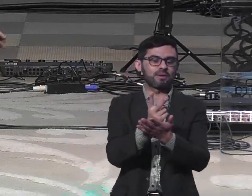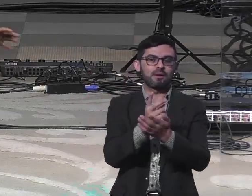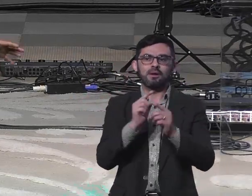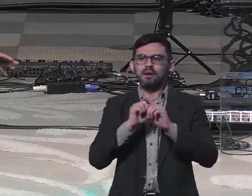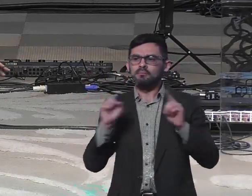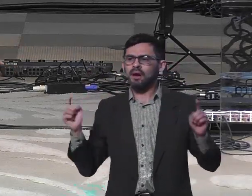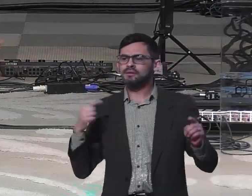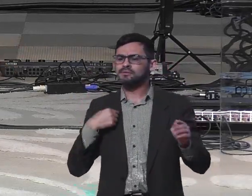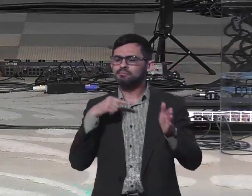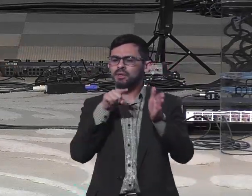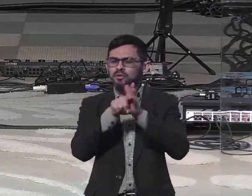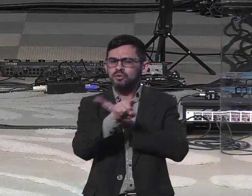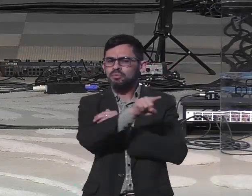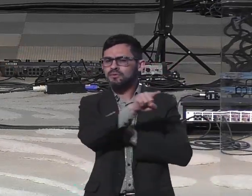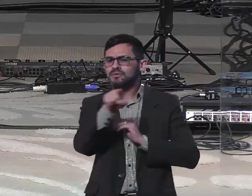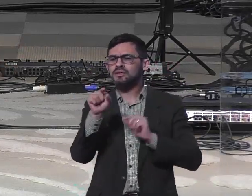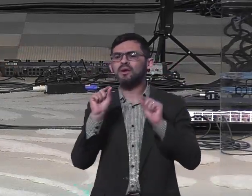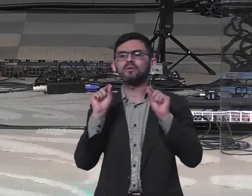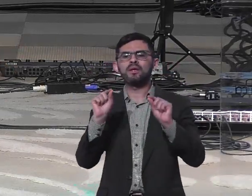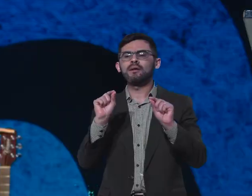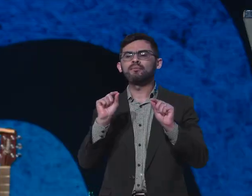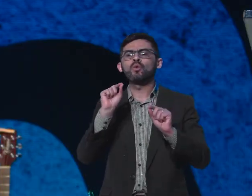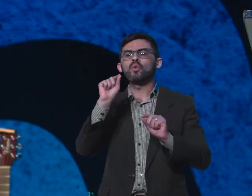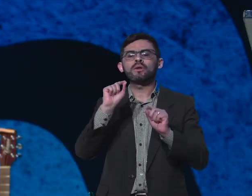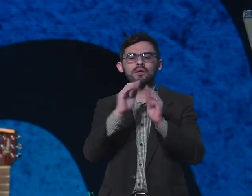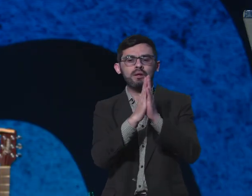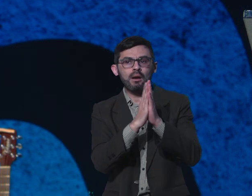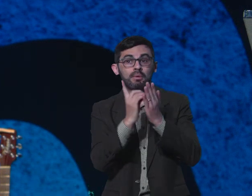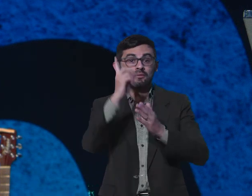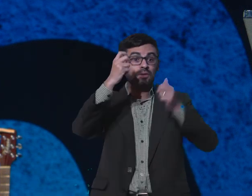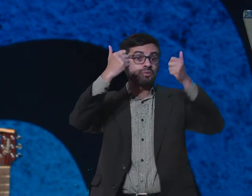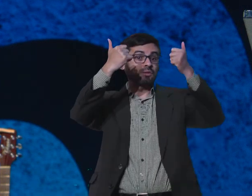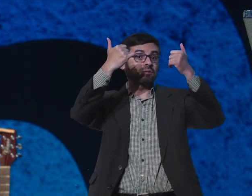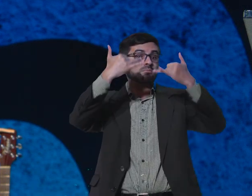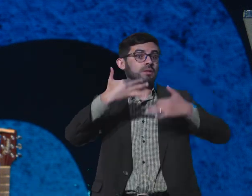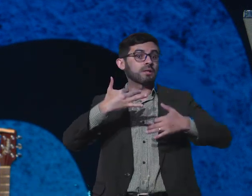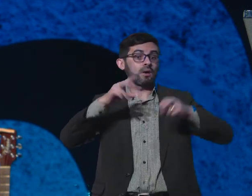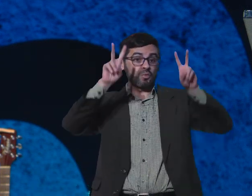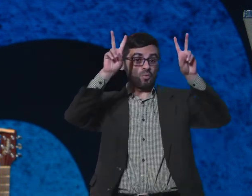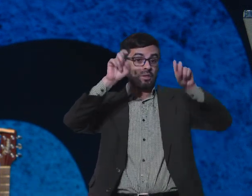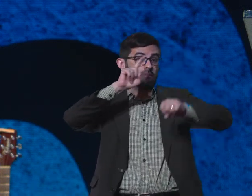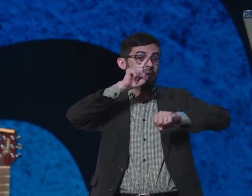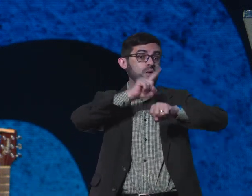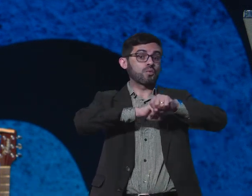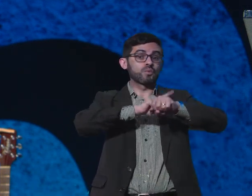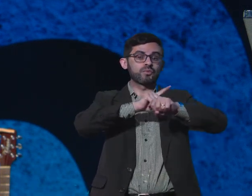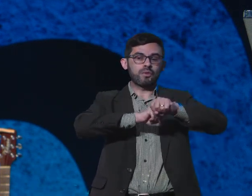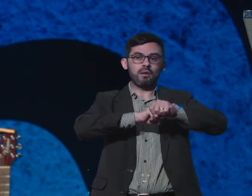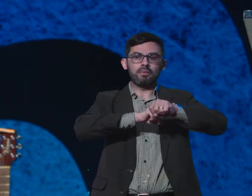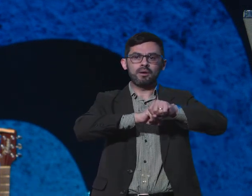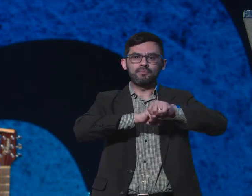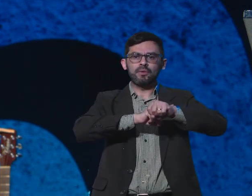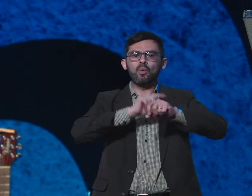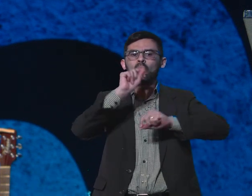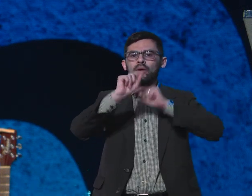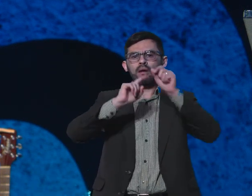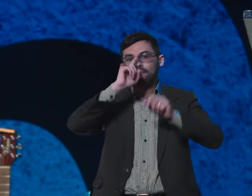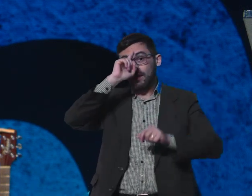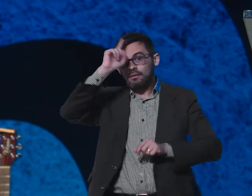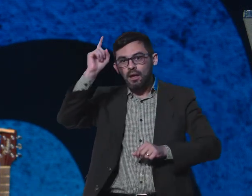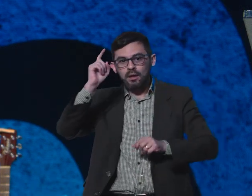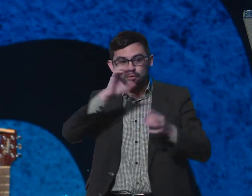Mas a minha pergunta hoje é: o que a Bíblia fala sobre o tempo? O que é tempo na ideia